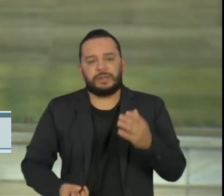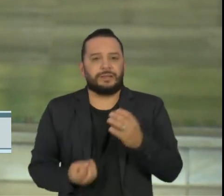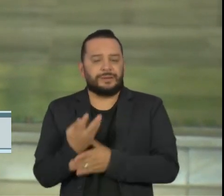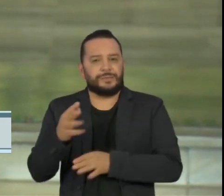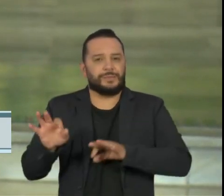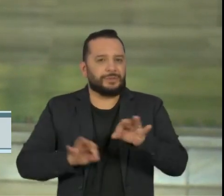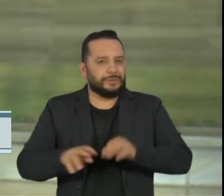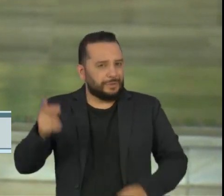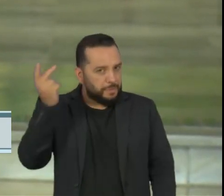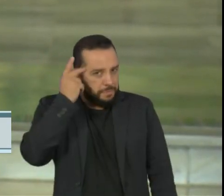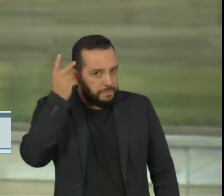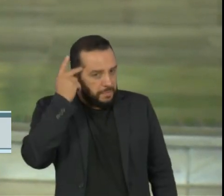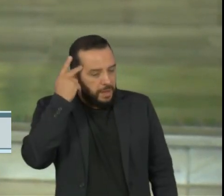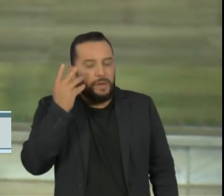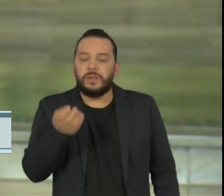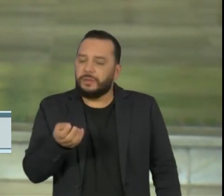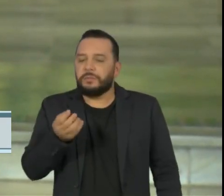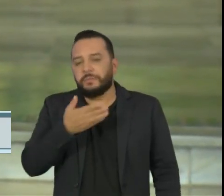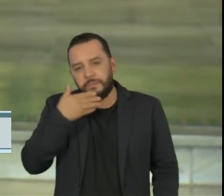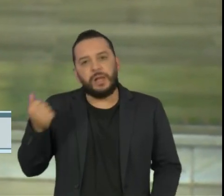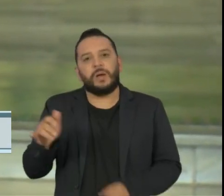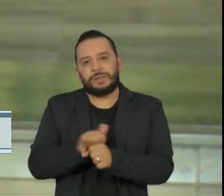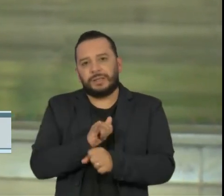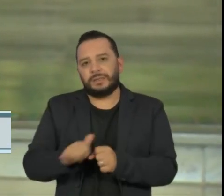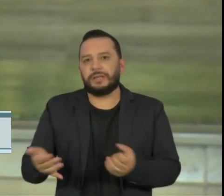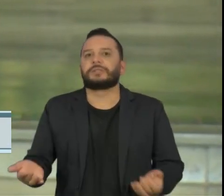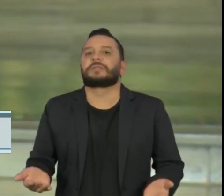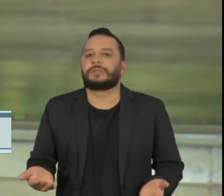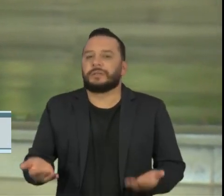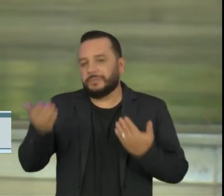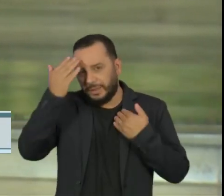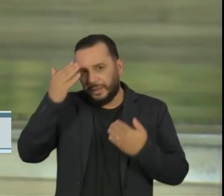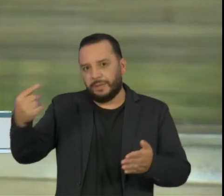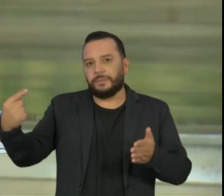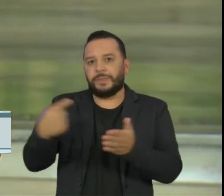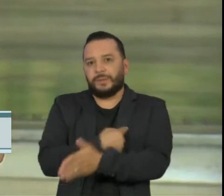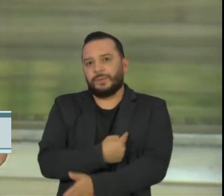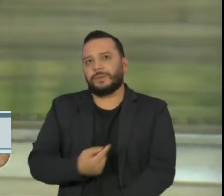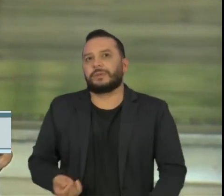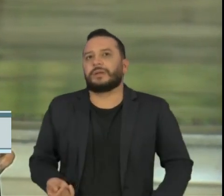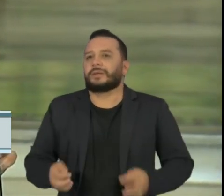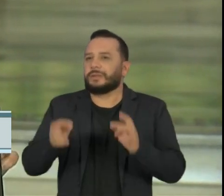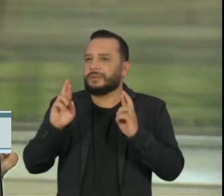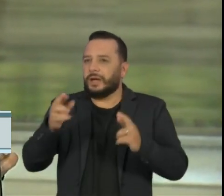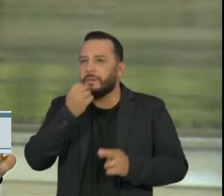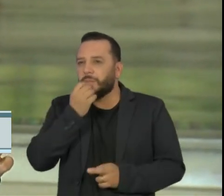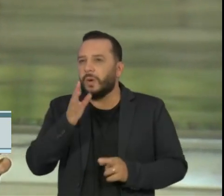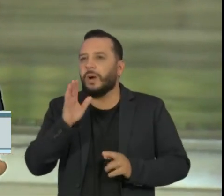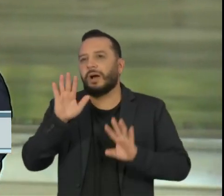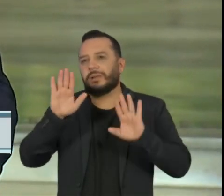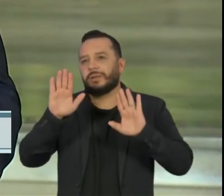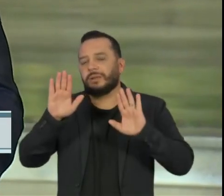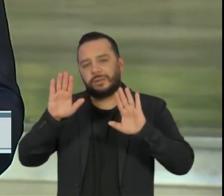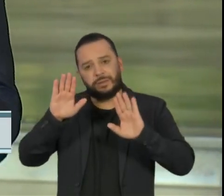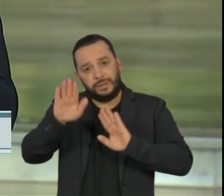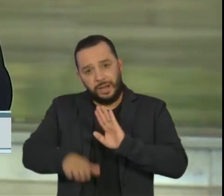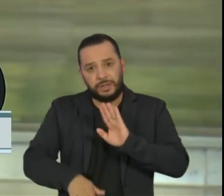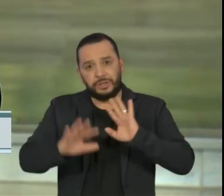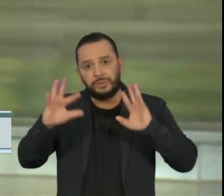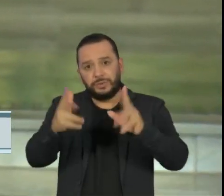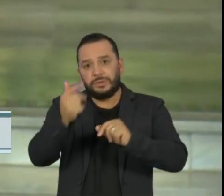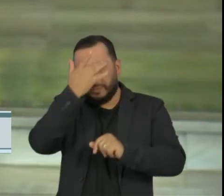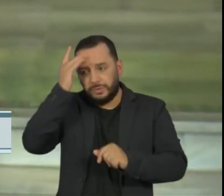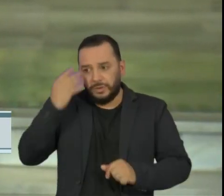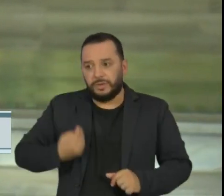implantando o Plano São Paulo é o melhor caminho. Então, Will, obrigado pela pergunta. Quero desejar uma boa tarde a todos os jornalistas que aqui